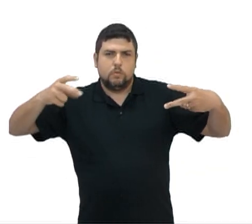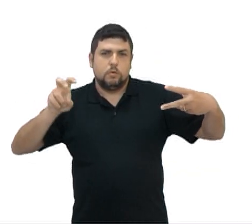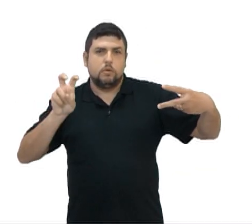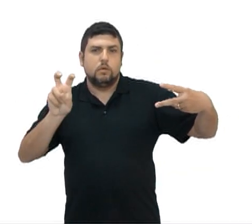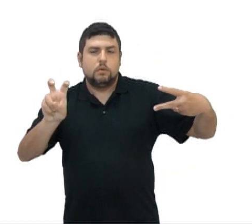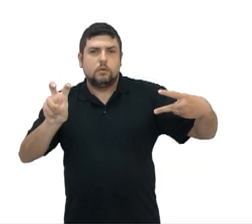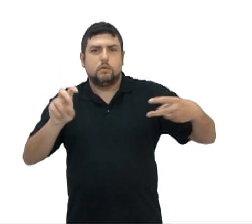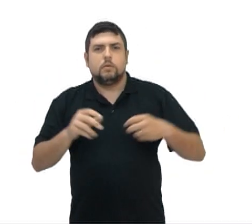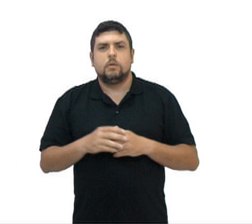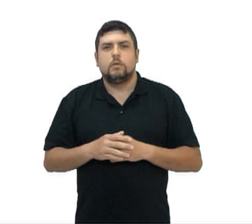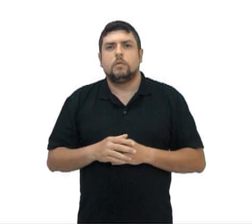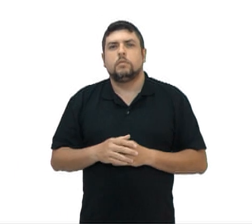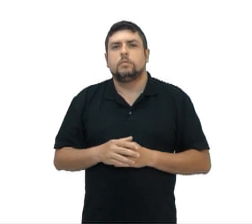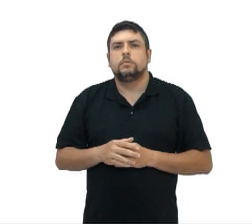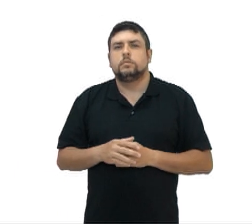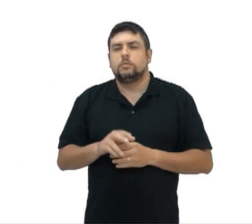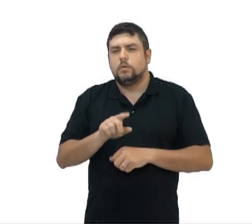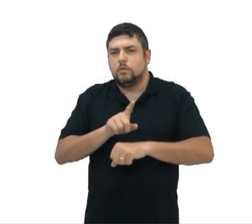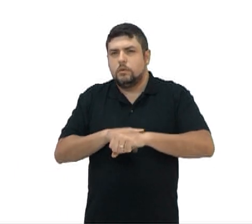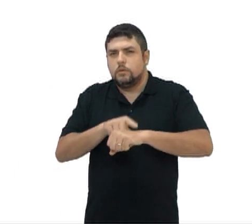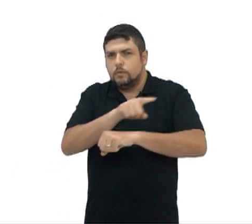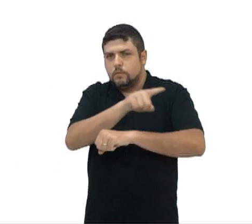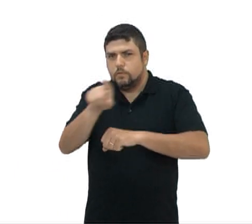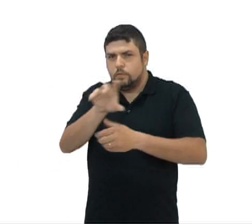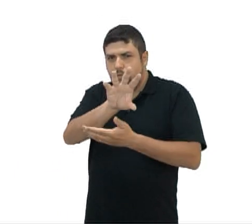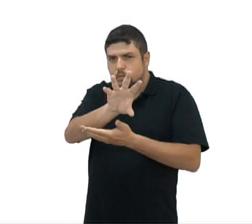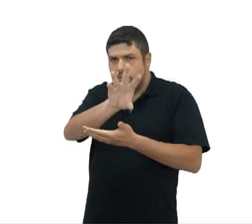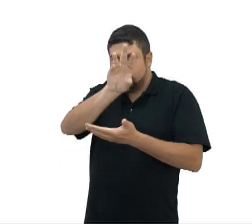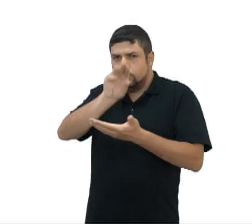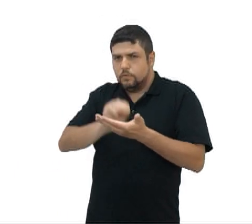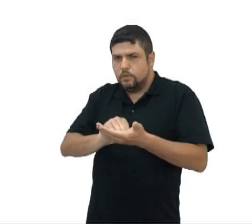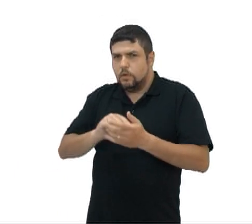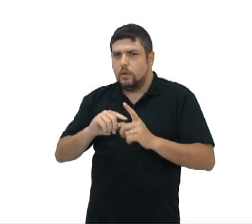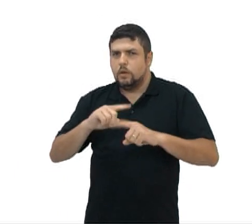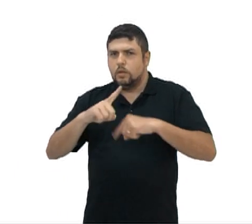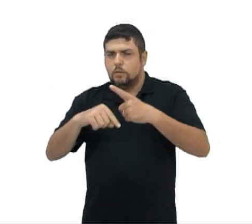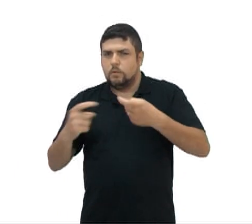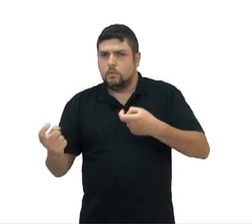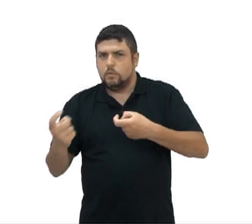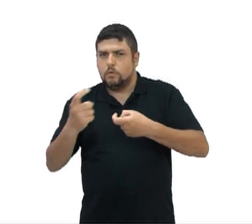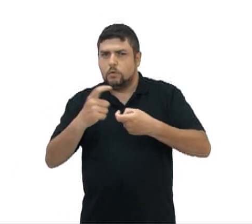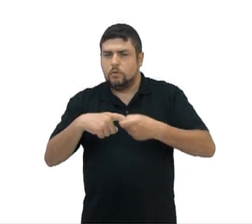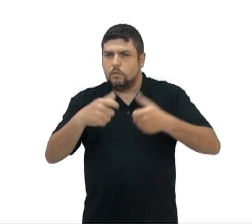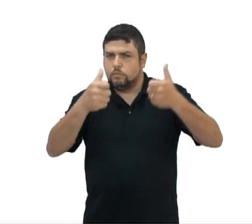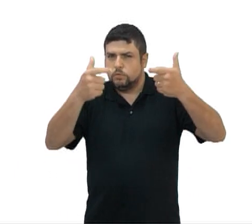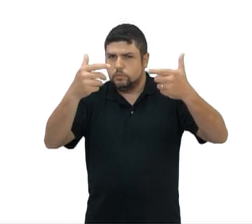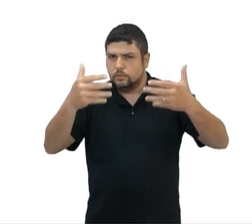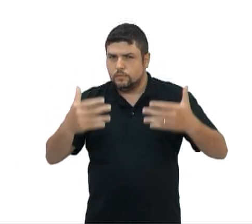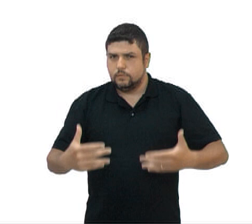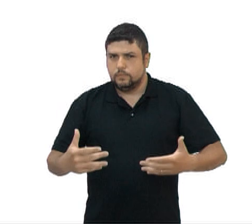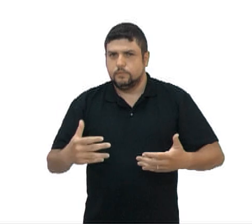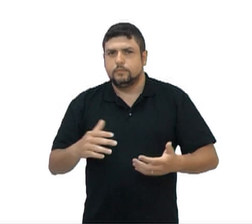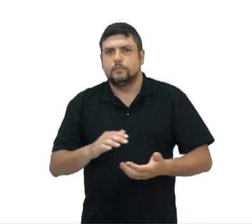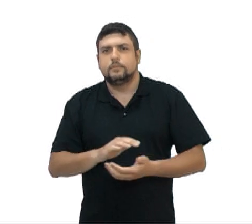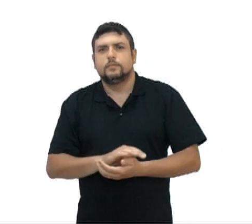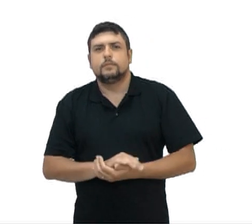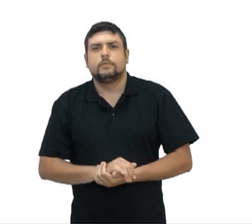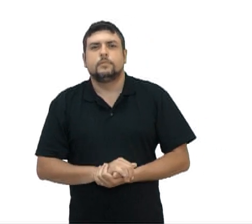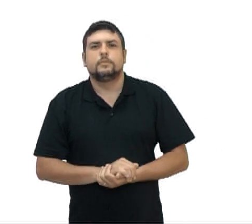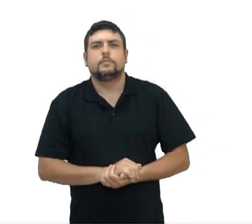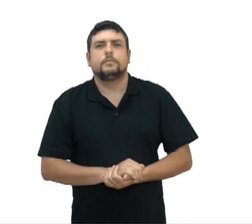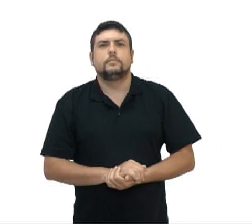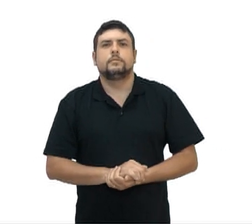diferente. Um tempinho aí para vocês copiarem o exemplo, e daí eu já volto com resolvendo para vocês